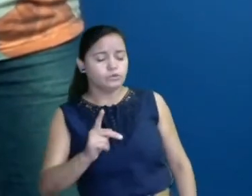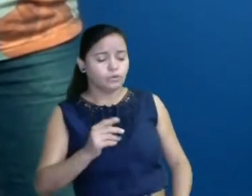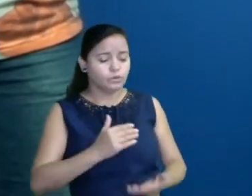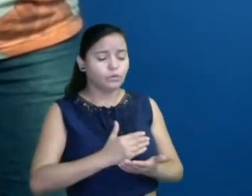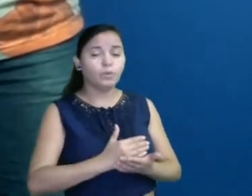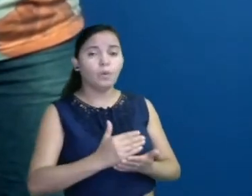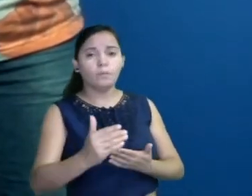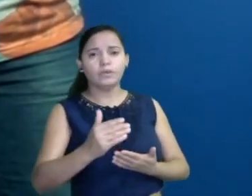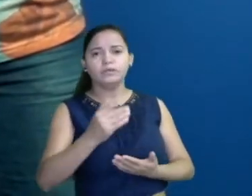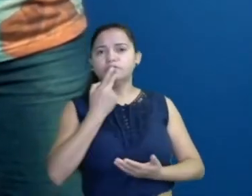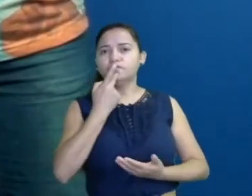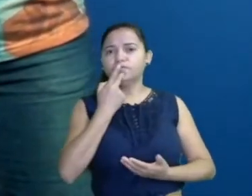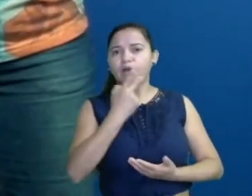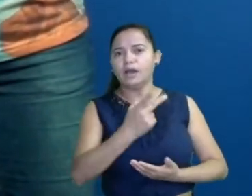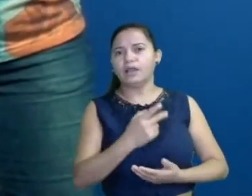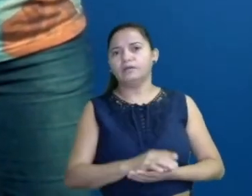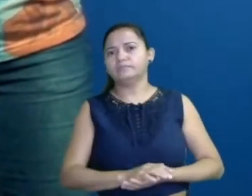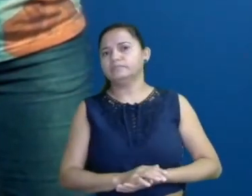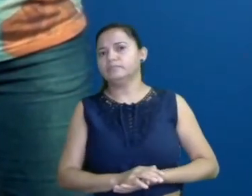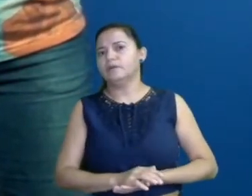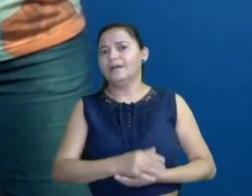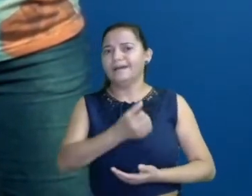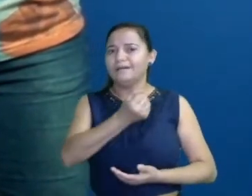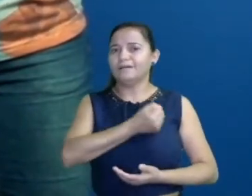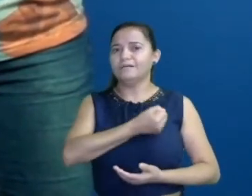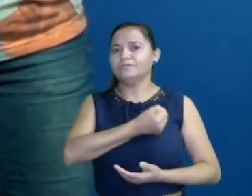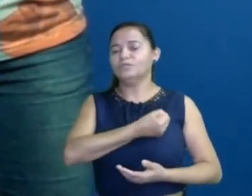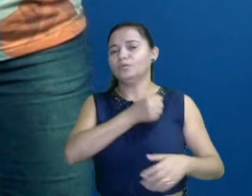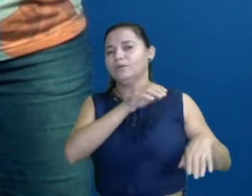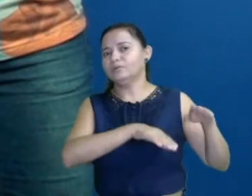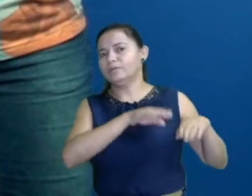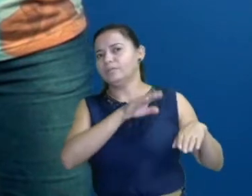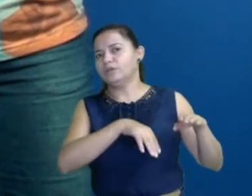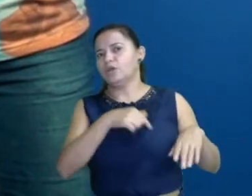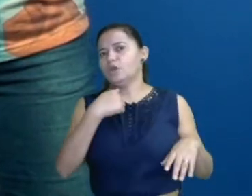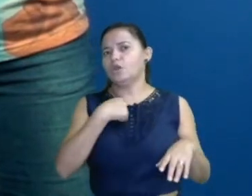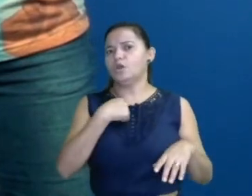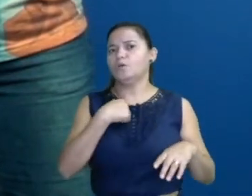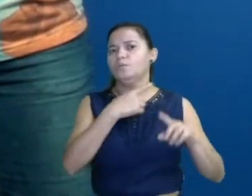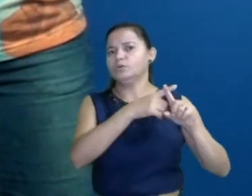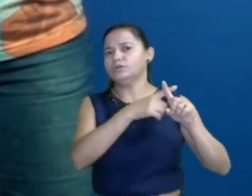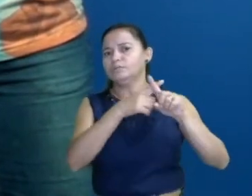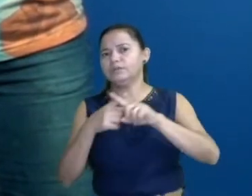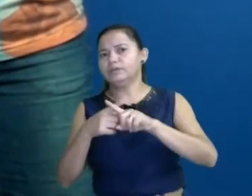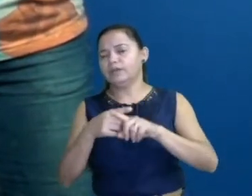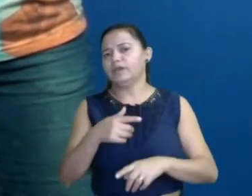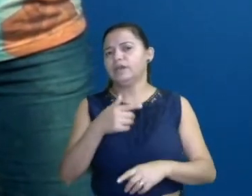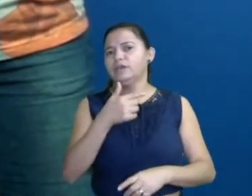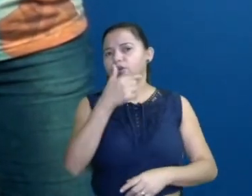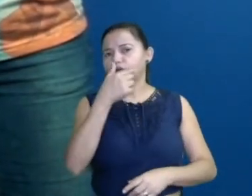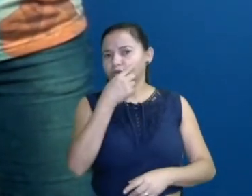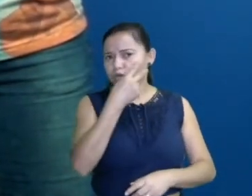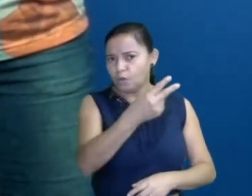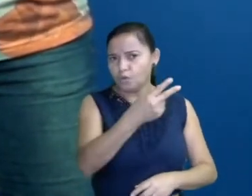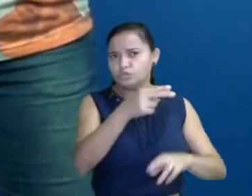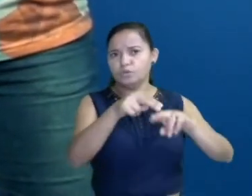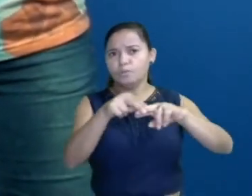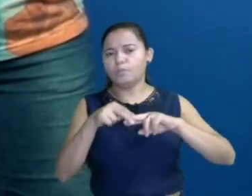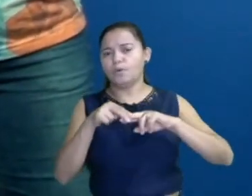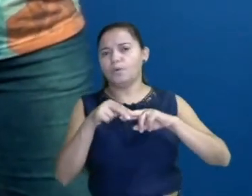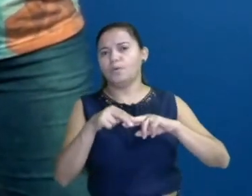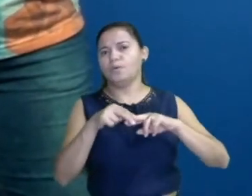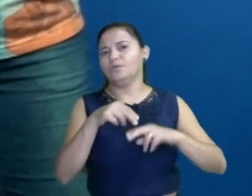ele fala Um dos fatores Eu multipliquei os dois pelo número três Então são muito com que os dois pelo número 3